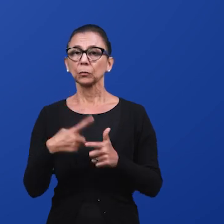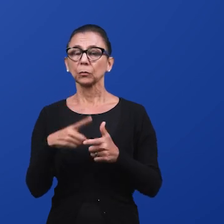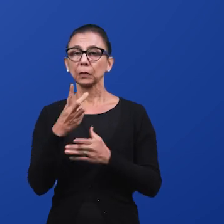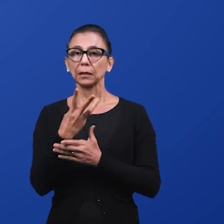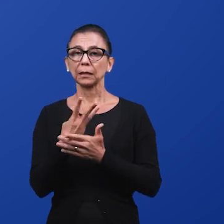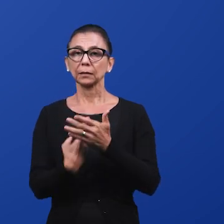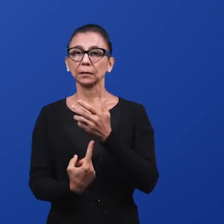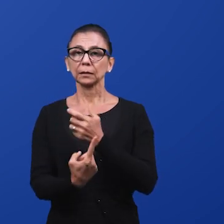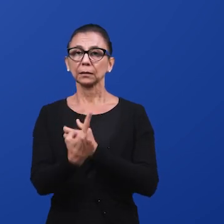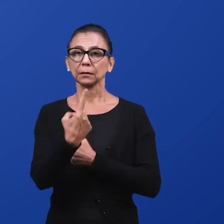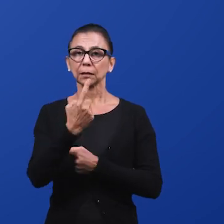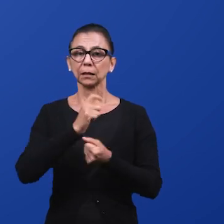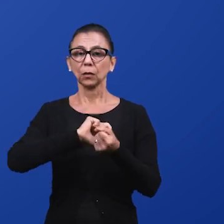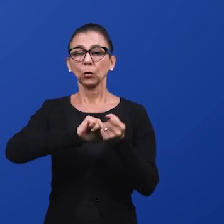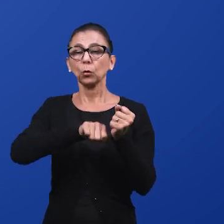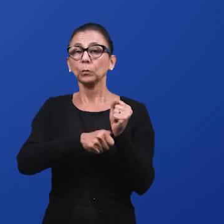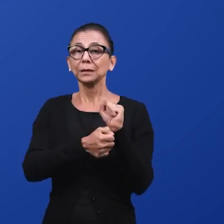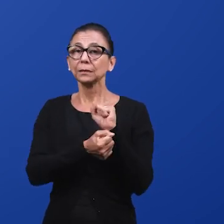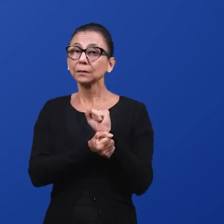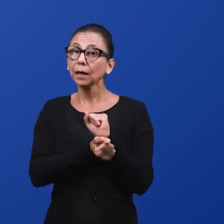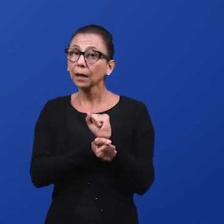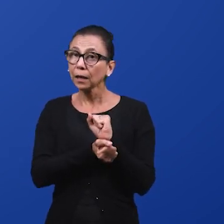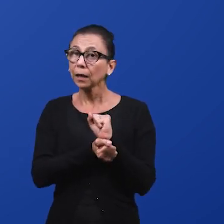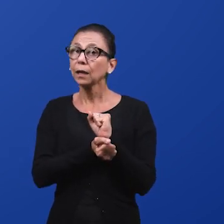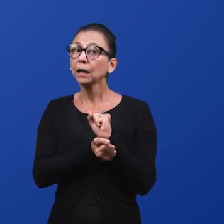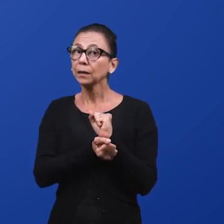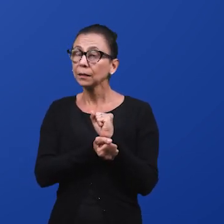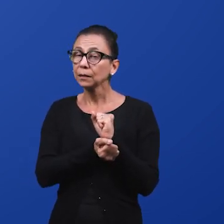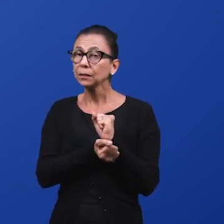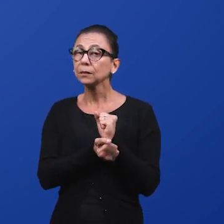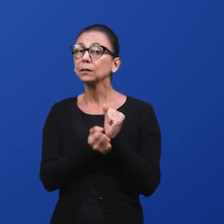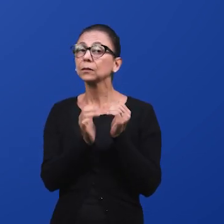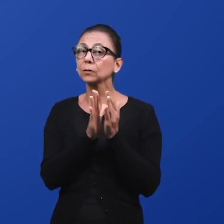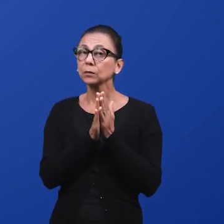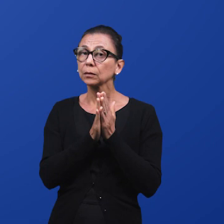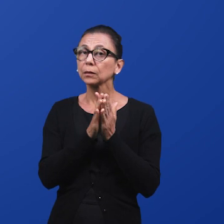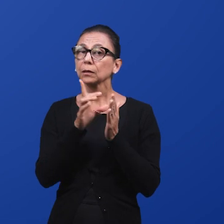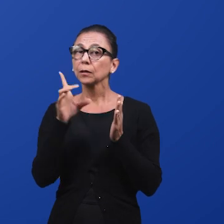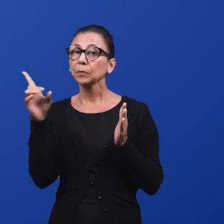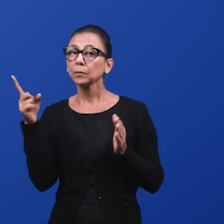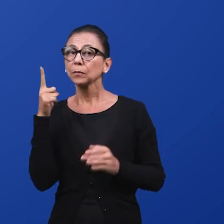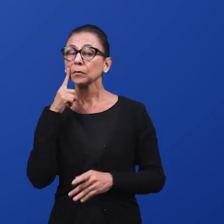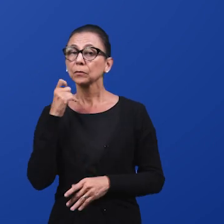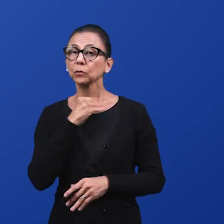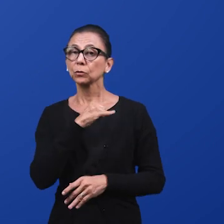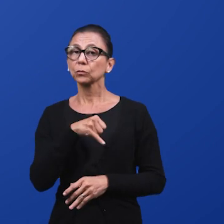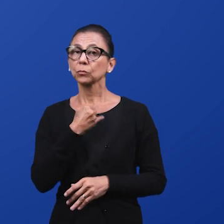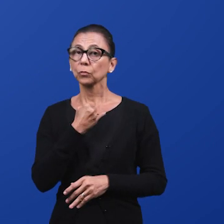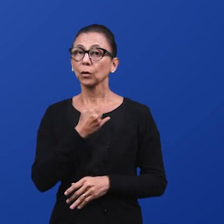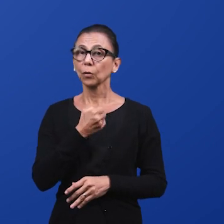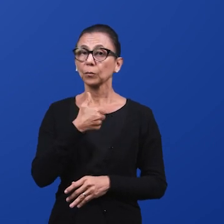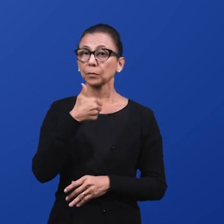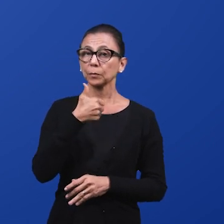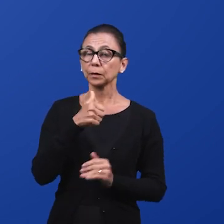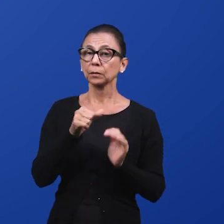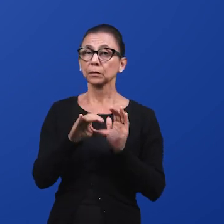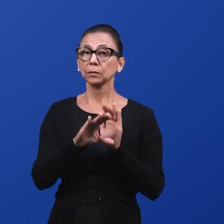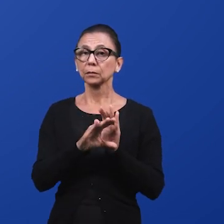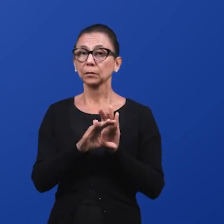porque a Trindade é um mistério que está na palavra do Senhor, conforme nós podemos ver em 1 João